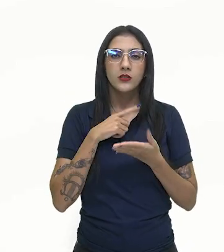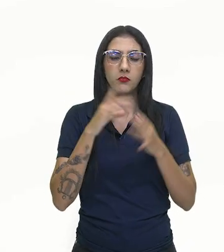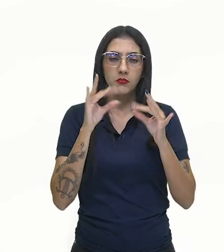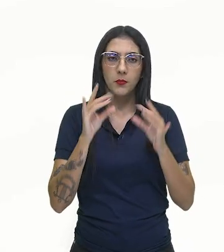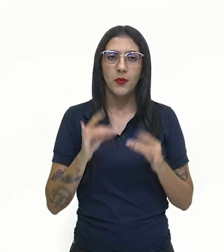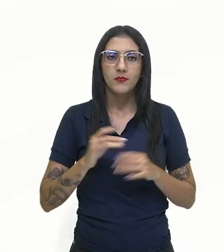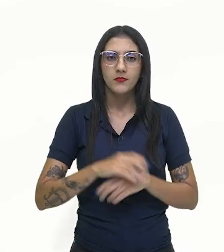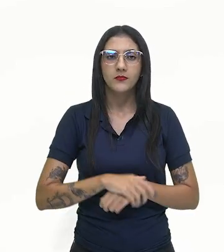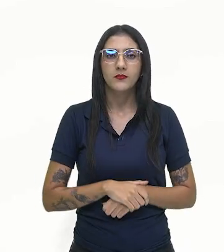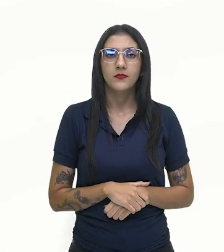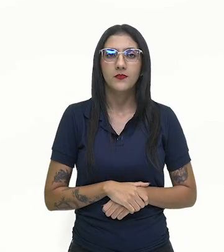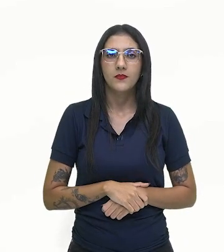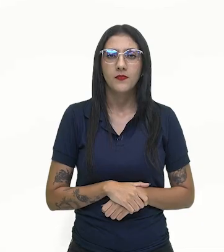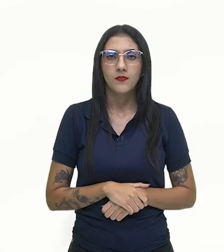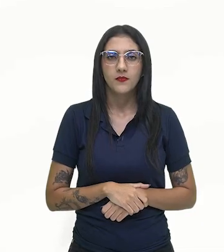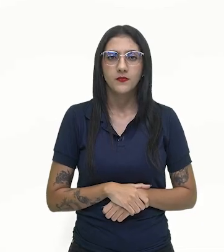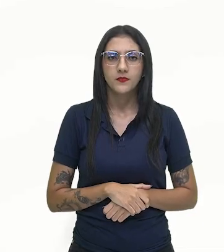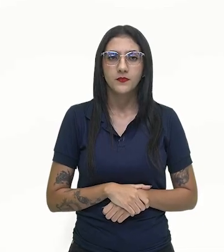tem.